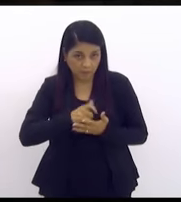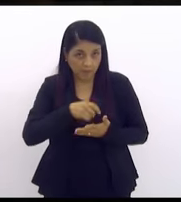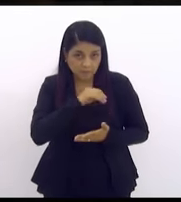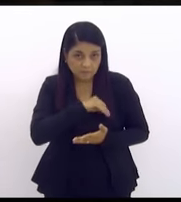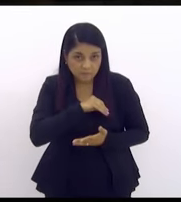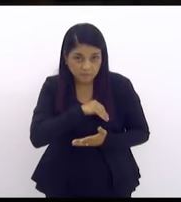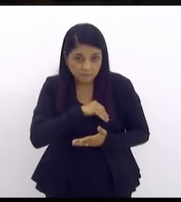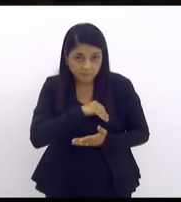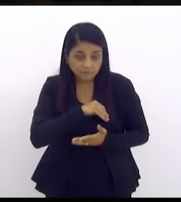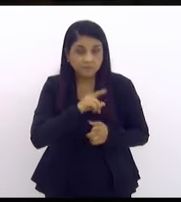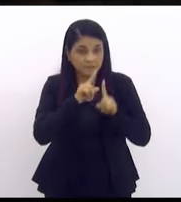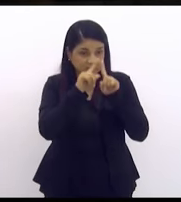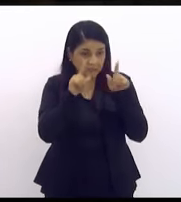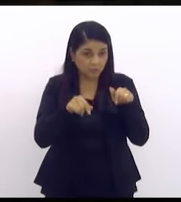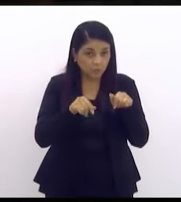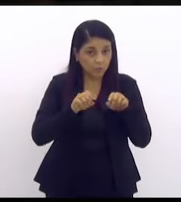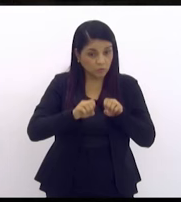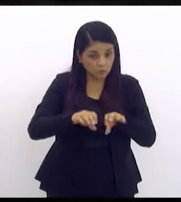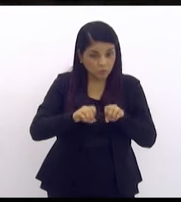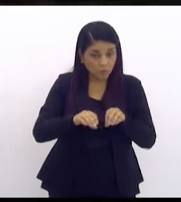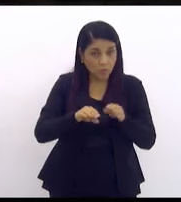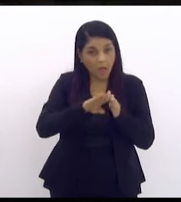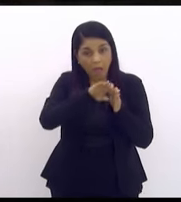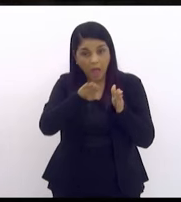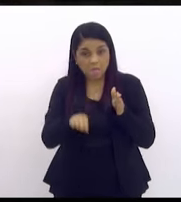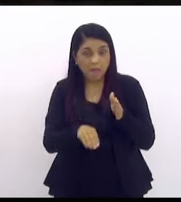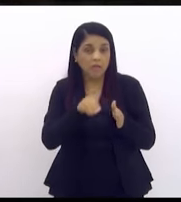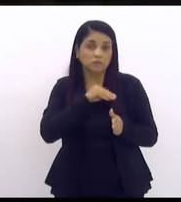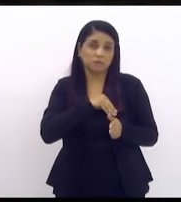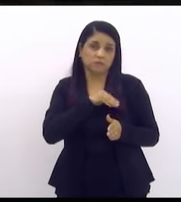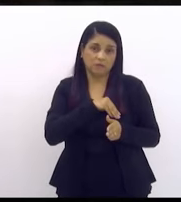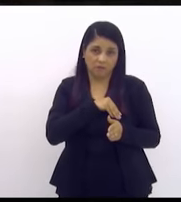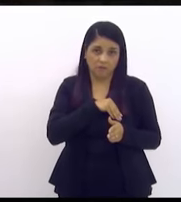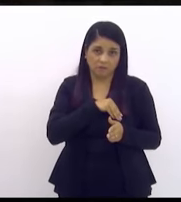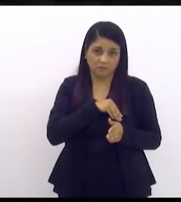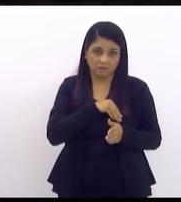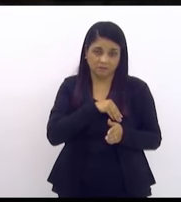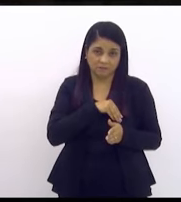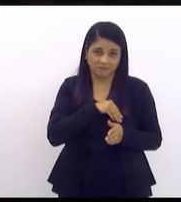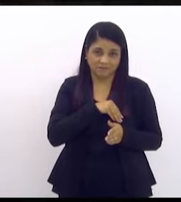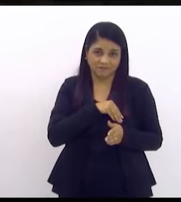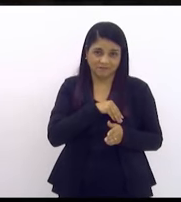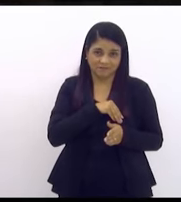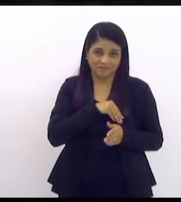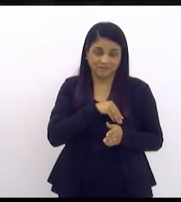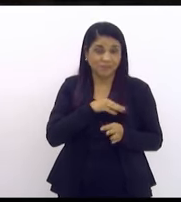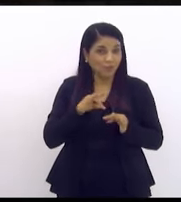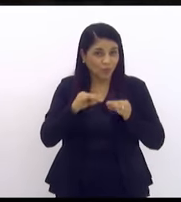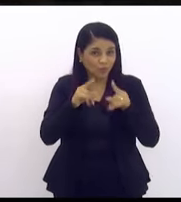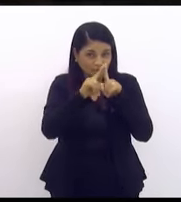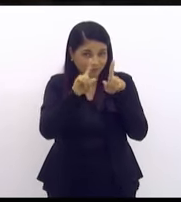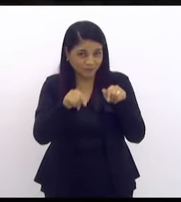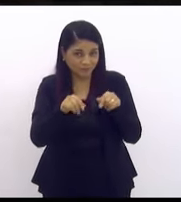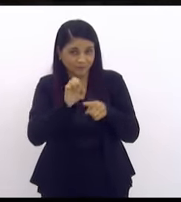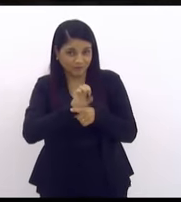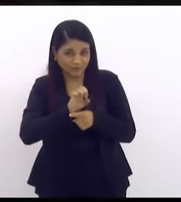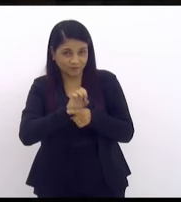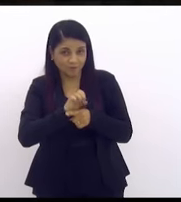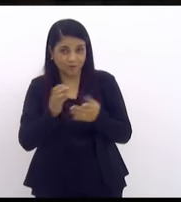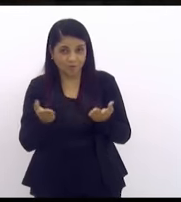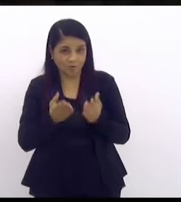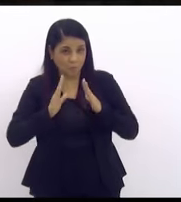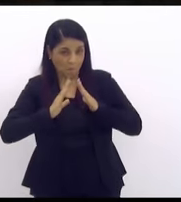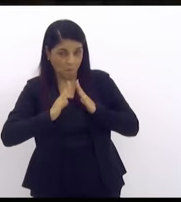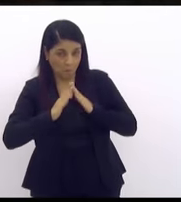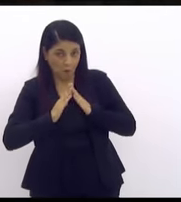servidor da educação recebendo abaixo de um salário mínimo. Quero saber se todos os servidores estaduais que hoje moram